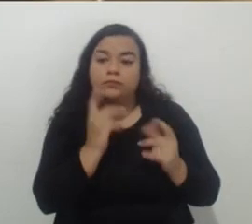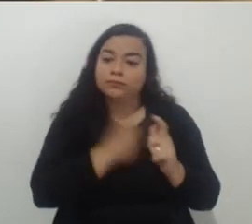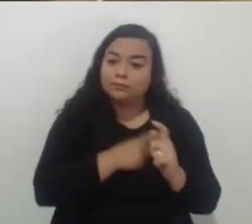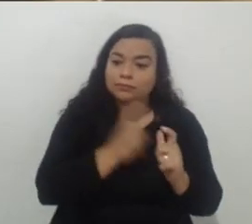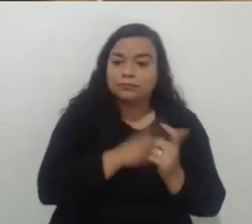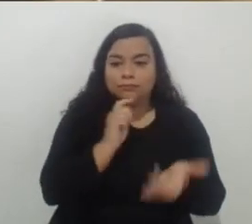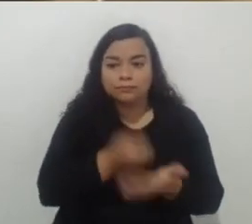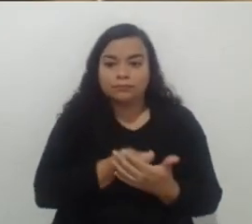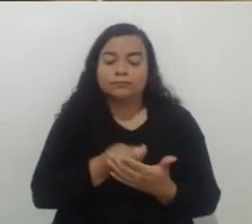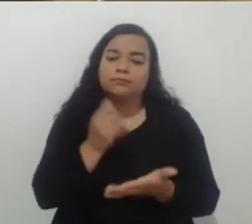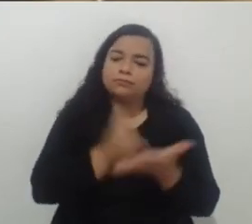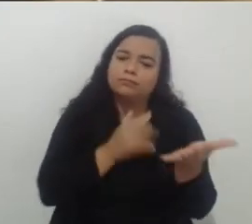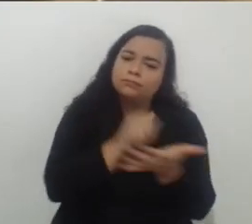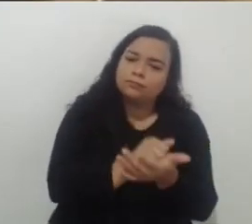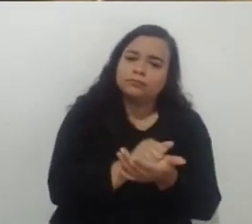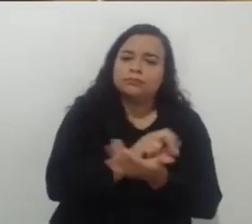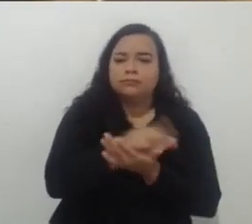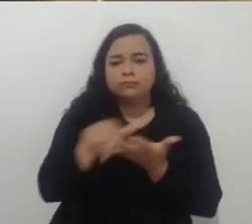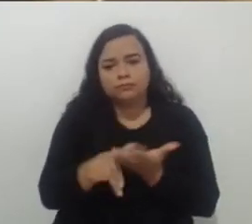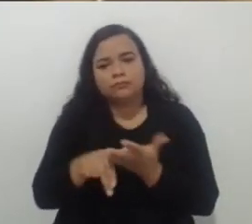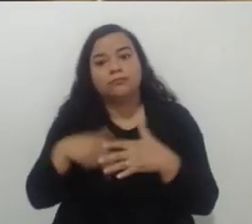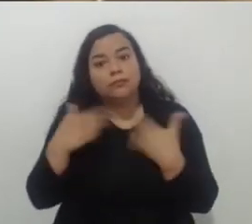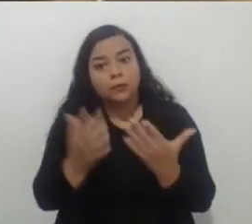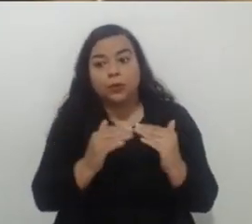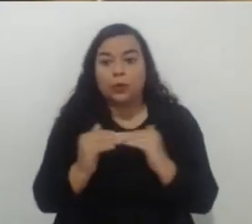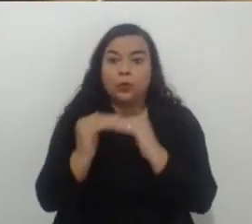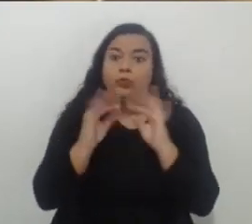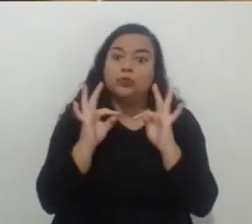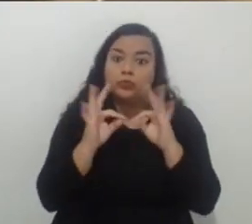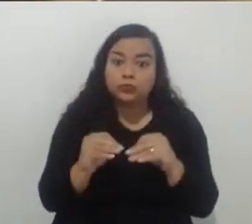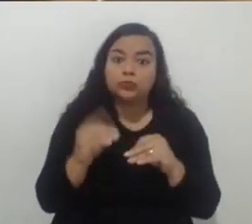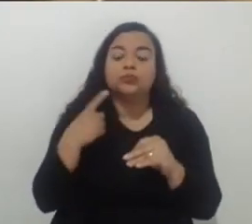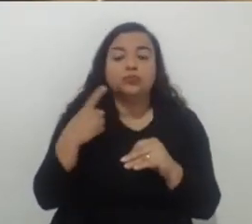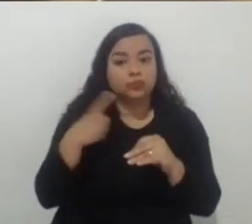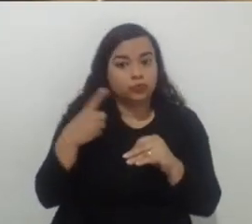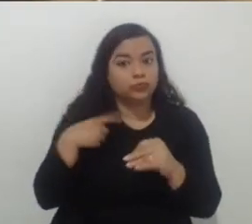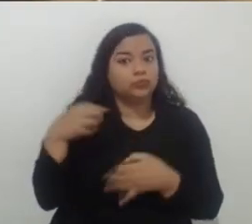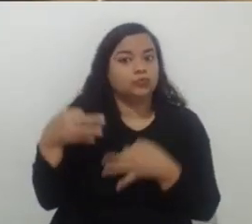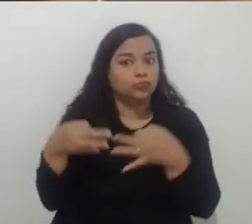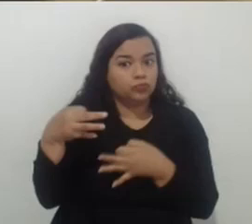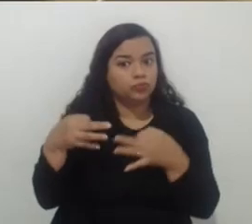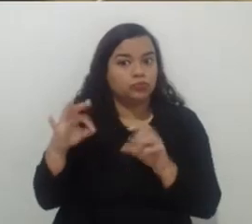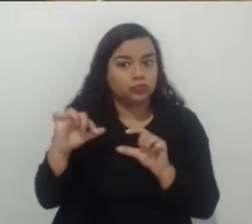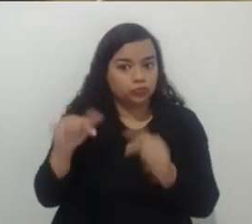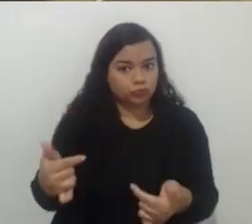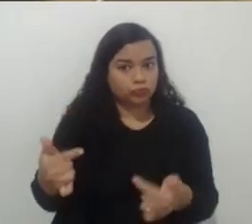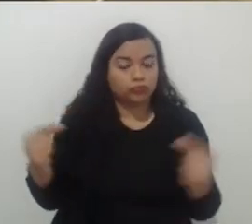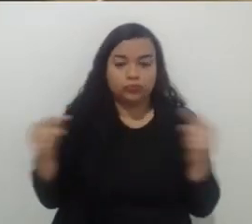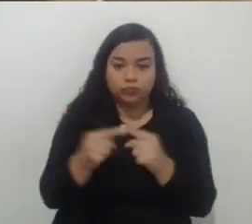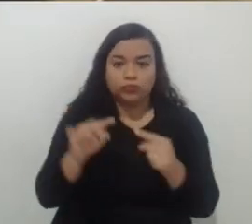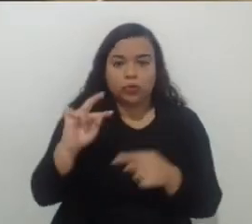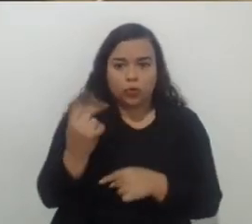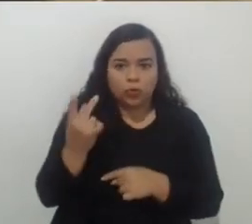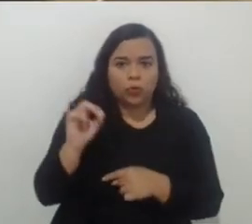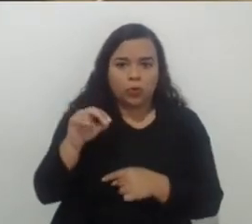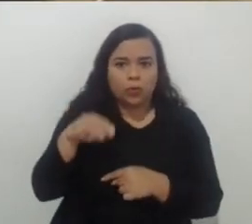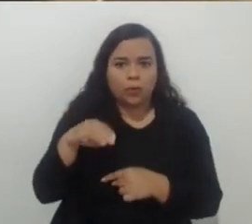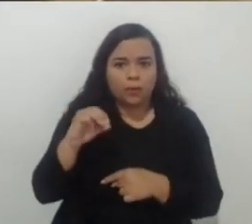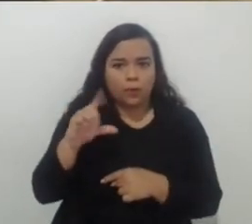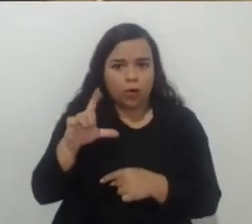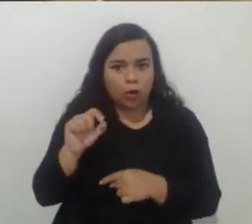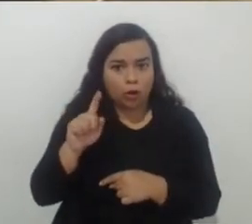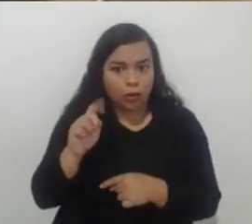em precatório. Então, todo o acordo ele ocorreu no juízo de execução e por ele foi homologado. Os embargos